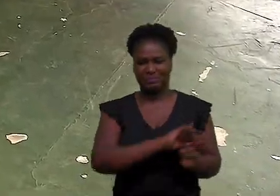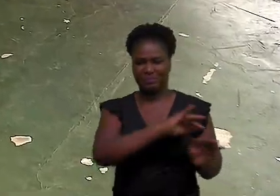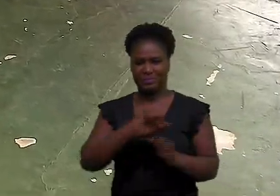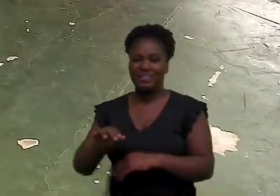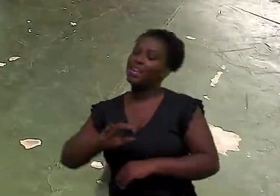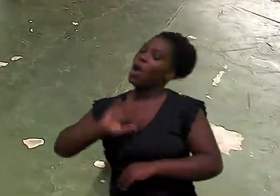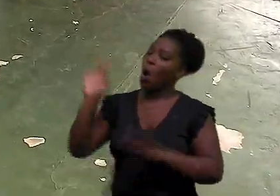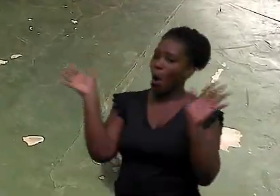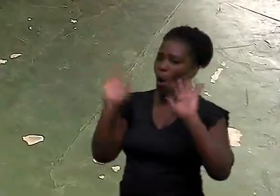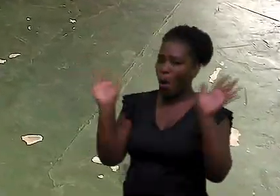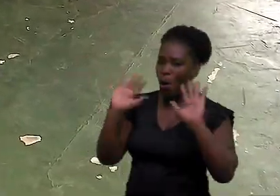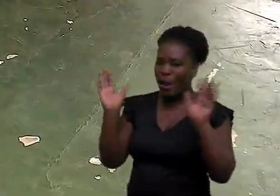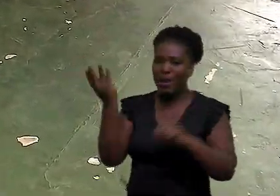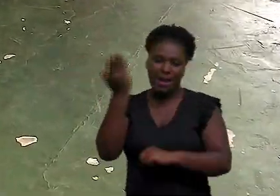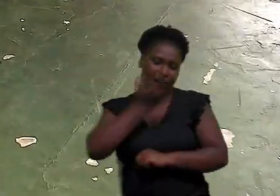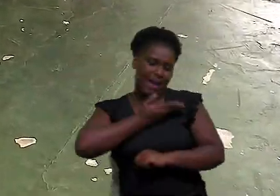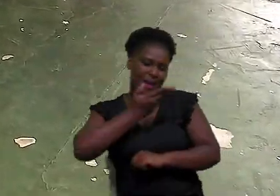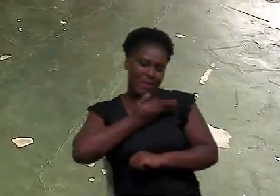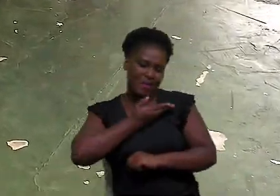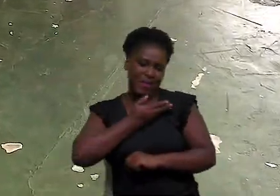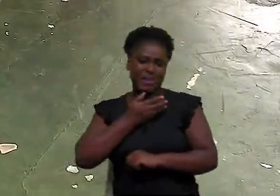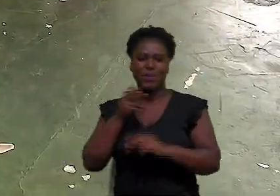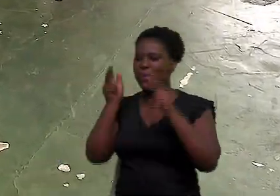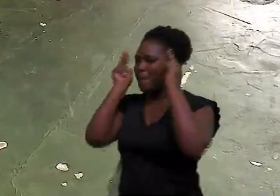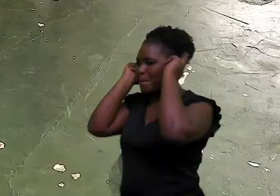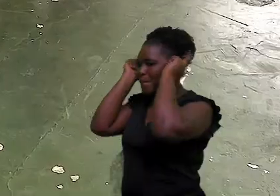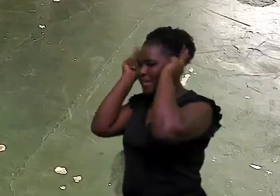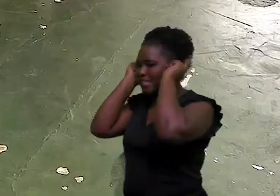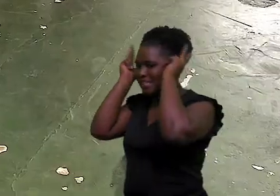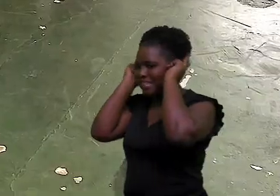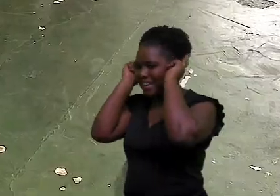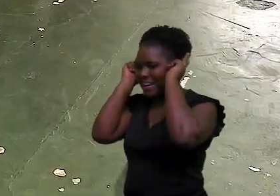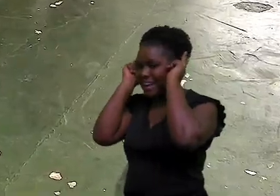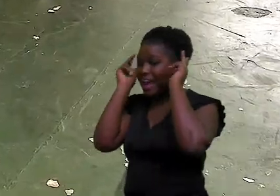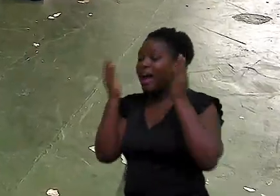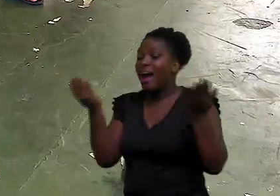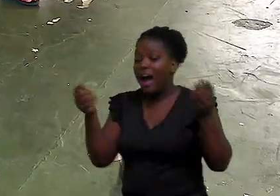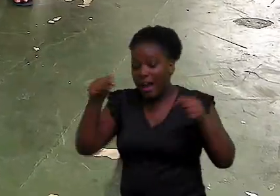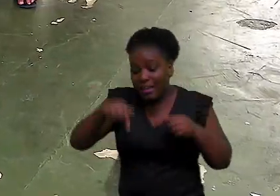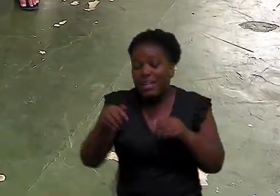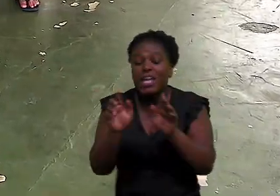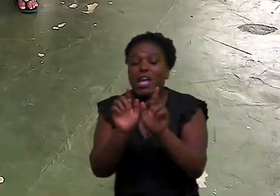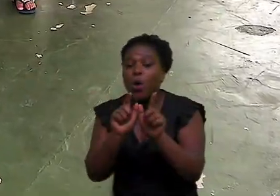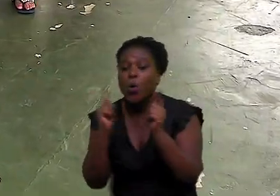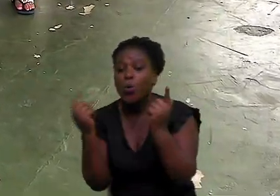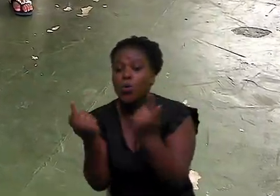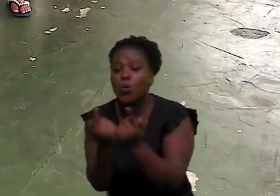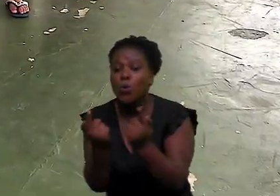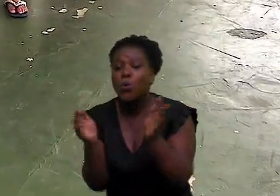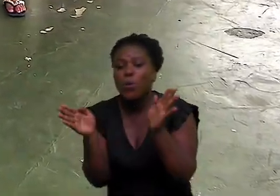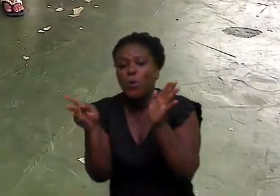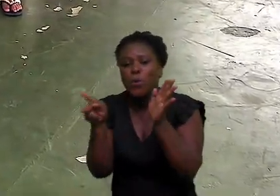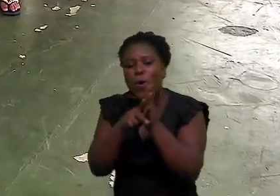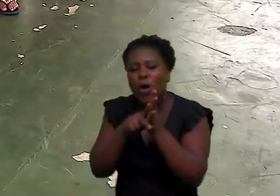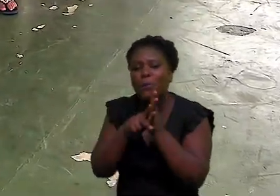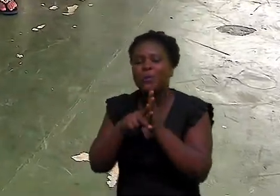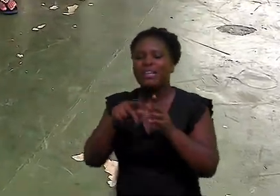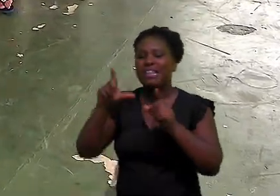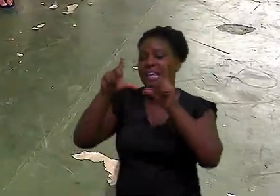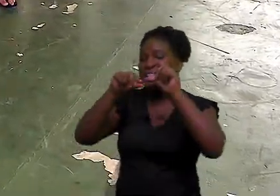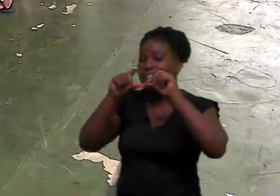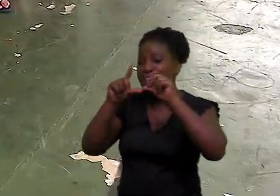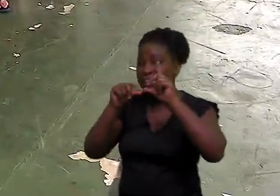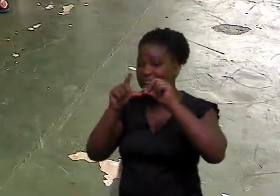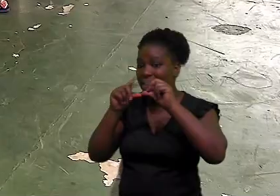Olá, meu amigo PG. Aqui é a Turma das Estrelas. Gostamos muito das atividades na mesa e queremos a